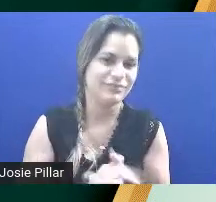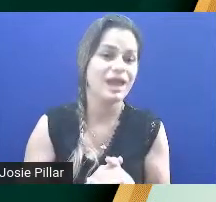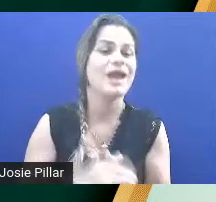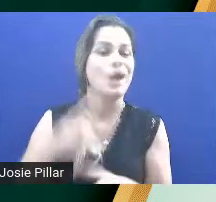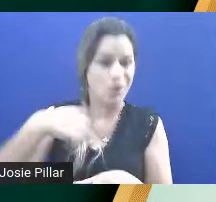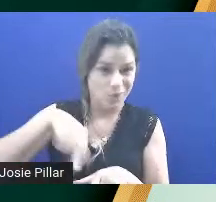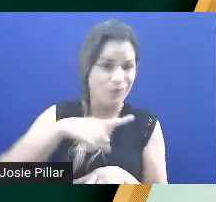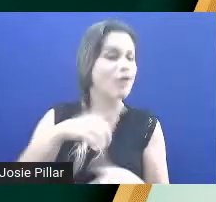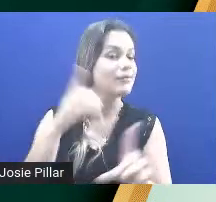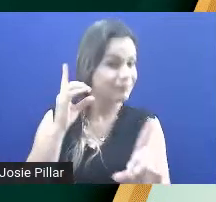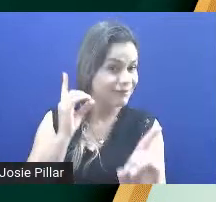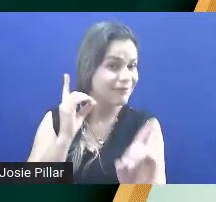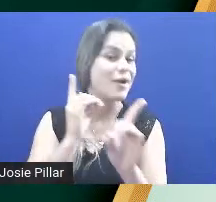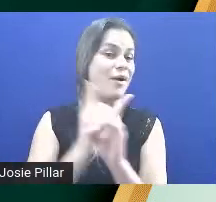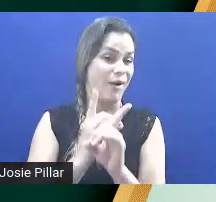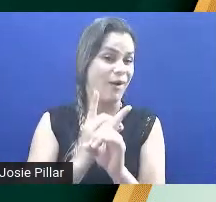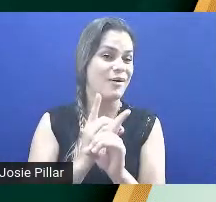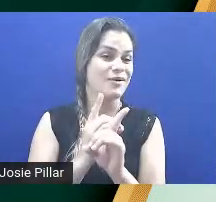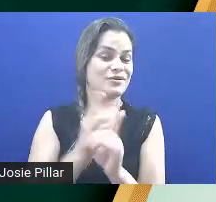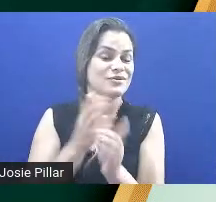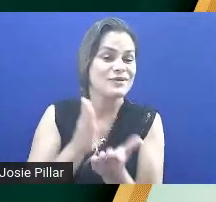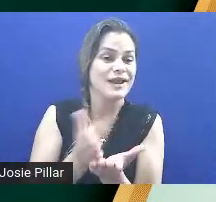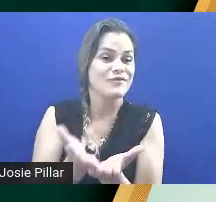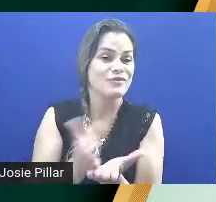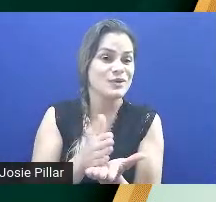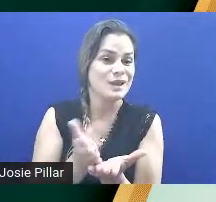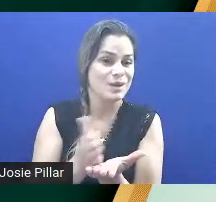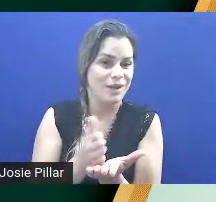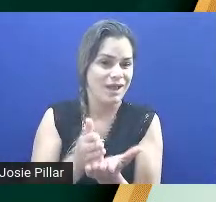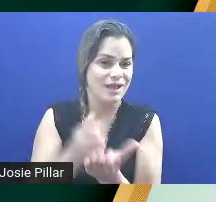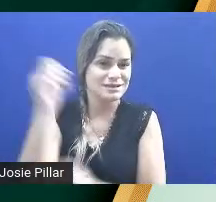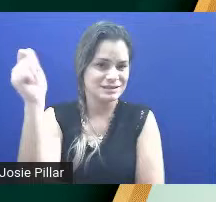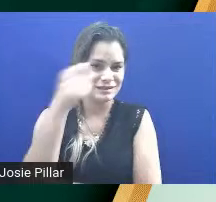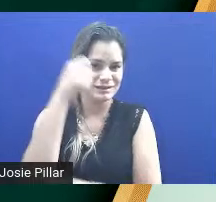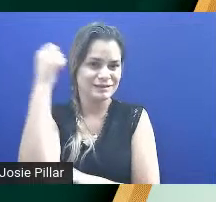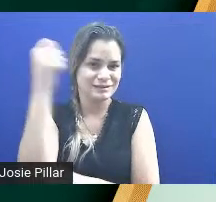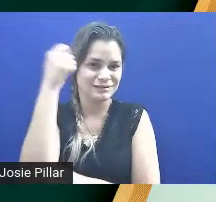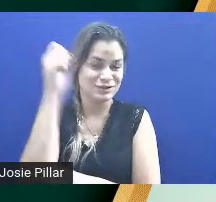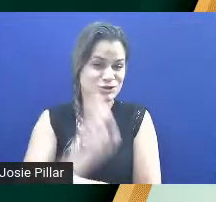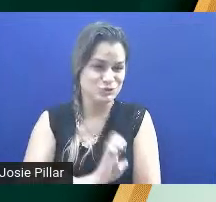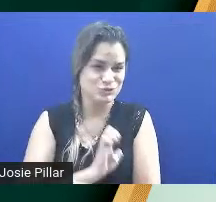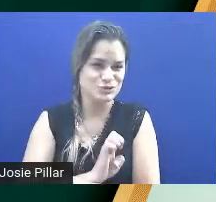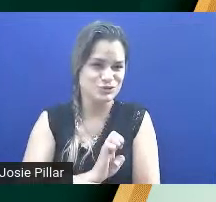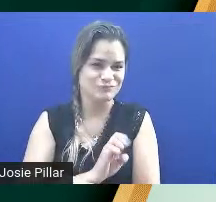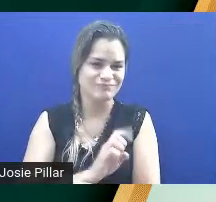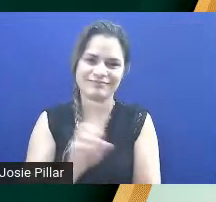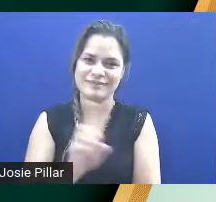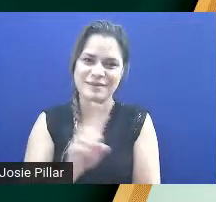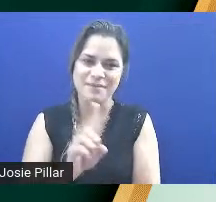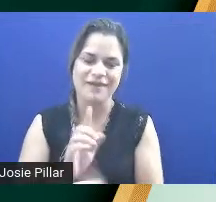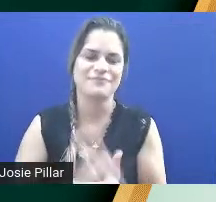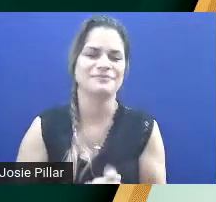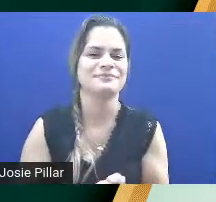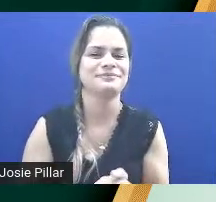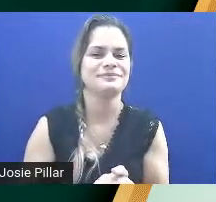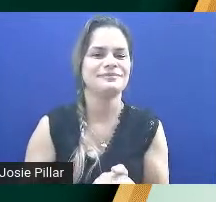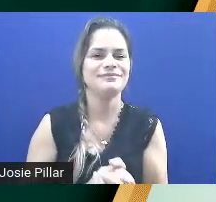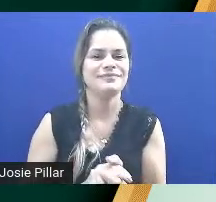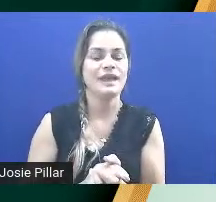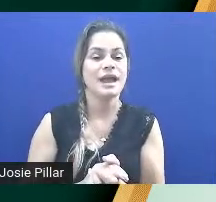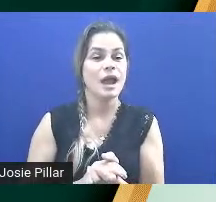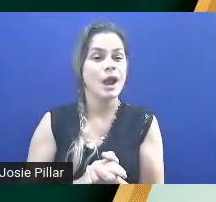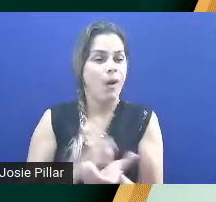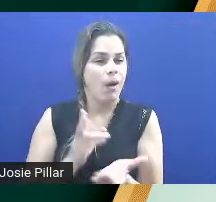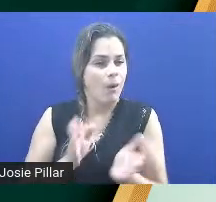tantos seres iluminados na fronteira oeste desse estado do Rio Grande do Sul também não foi. O caminho que percorremos